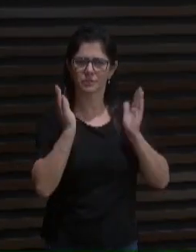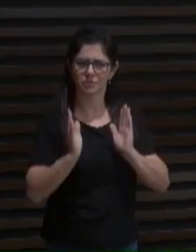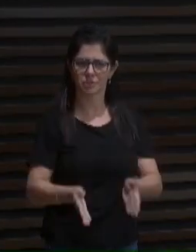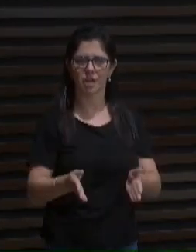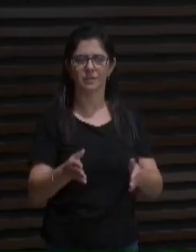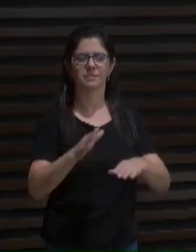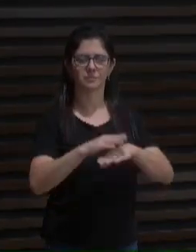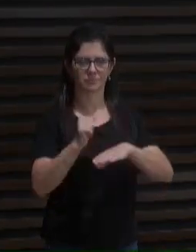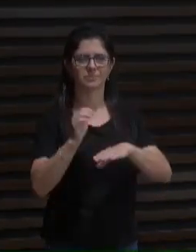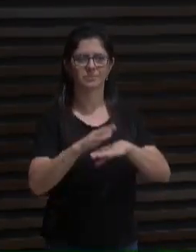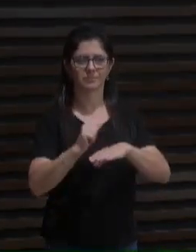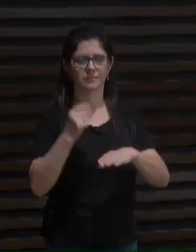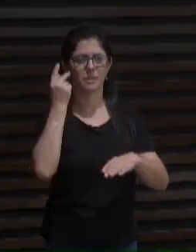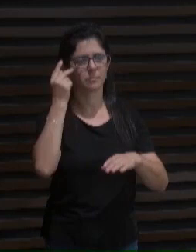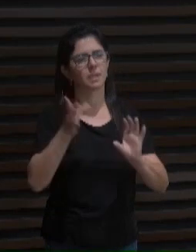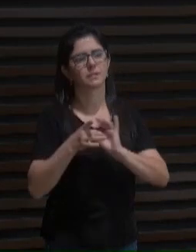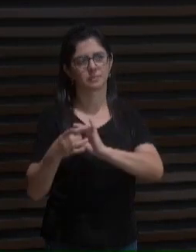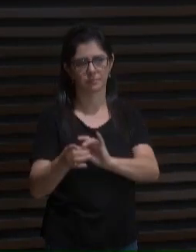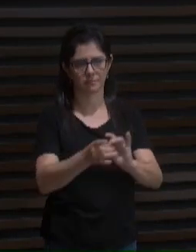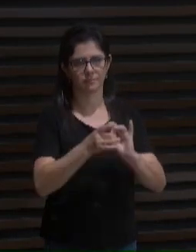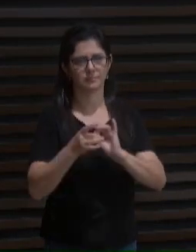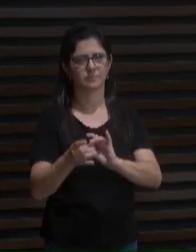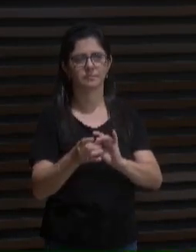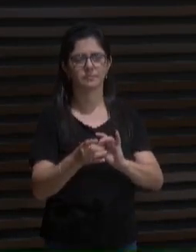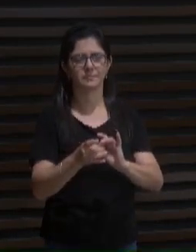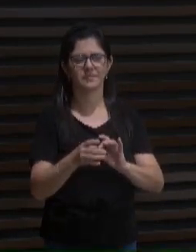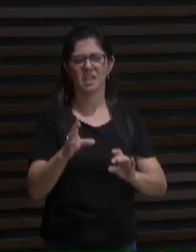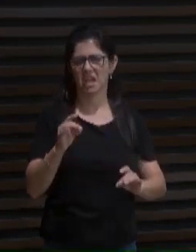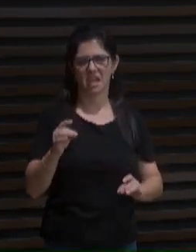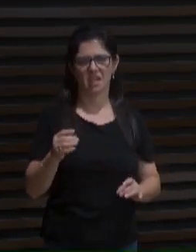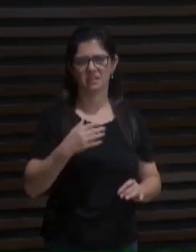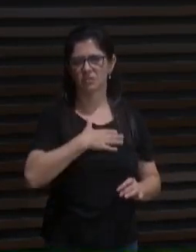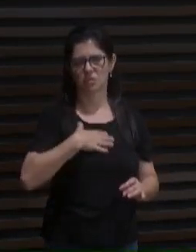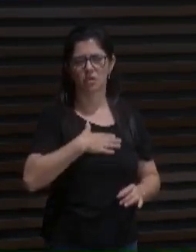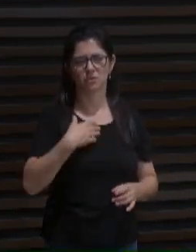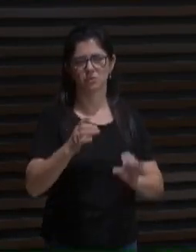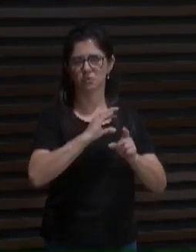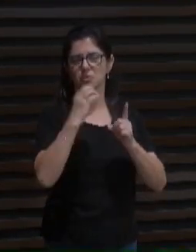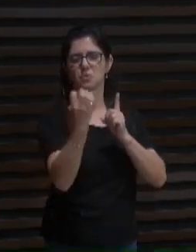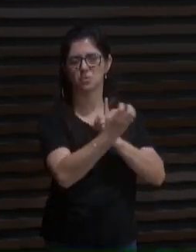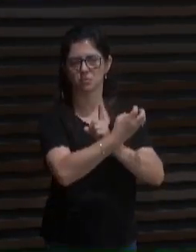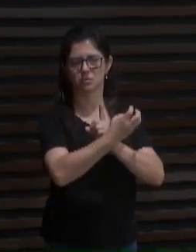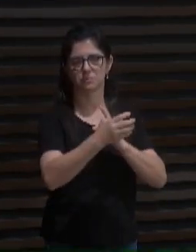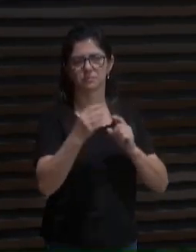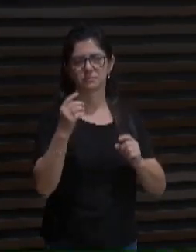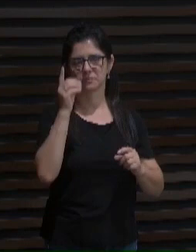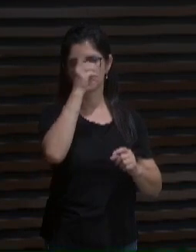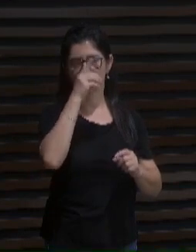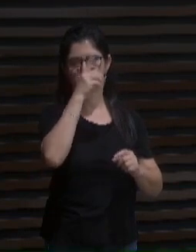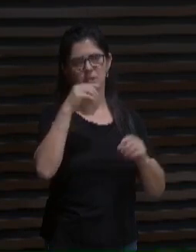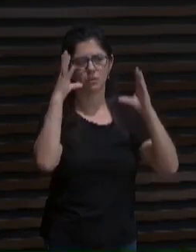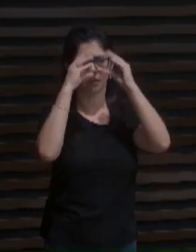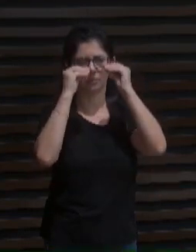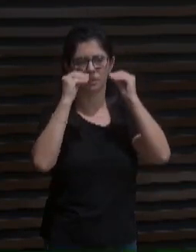comunhão. Ah, eu só gosto do culto de domingo à noite. Mas você pode ter comunhão no culto da manhã, no culto da quarta,